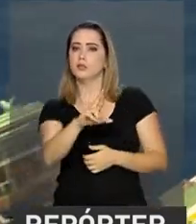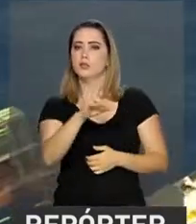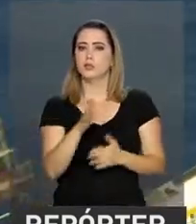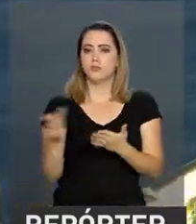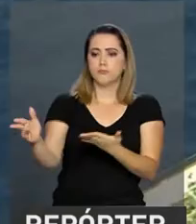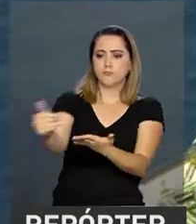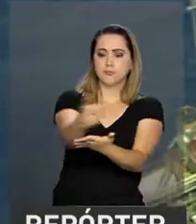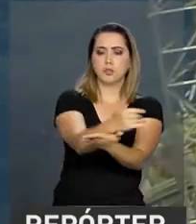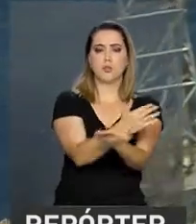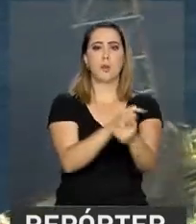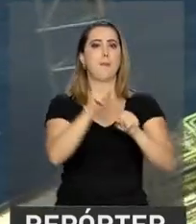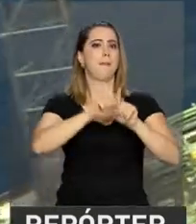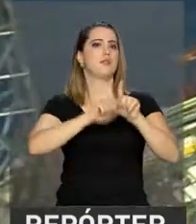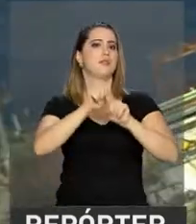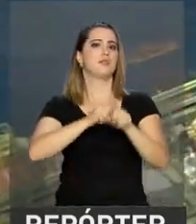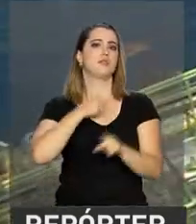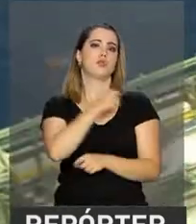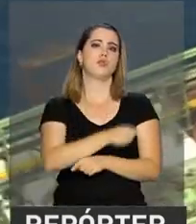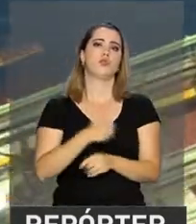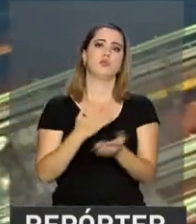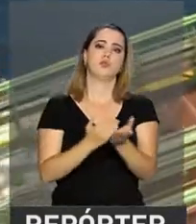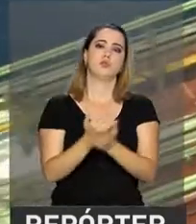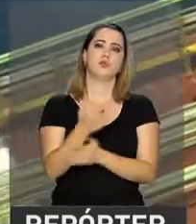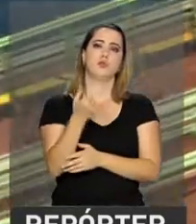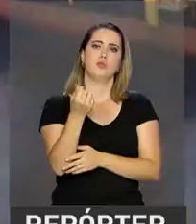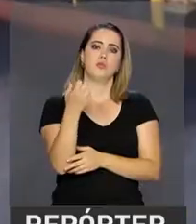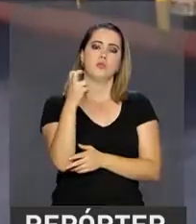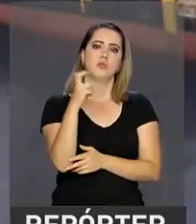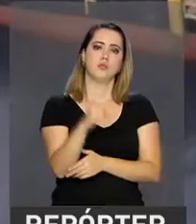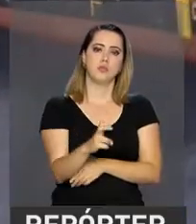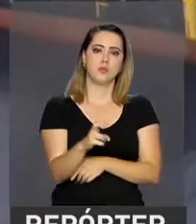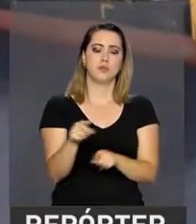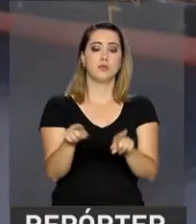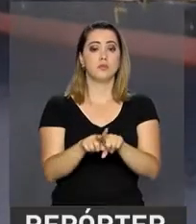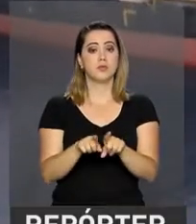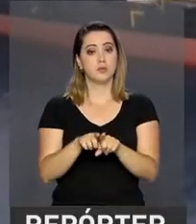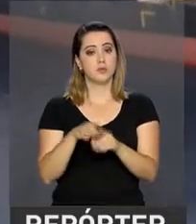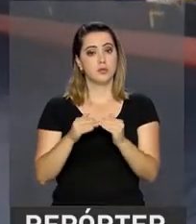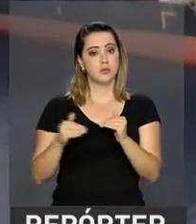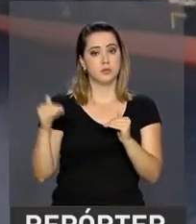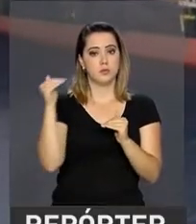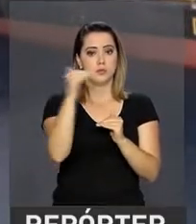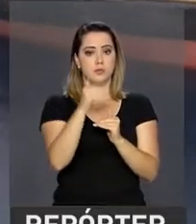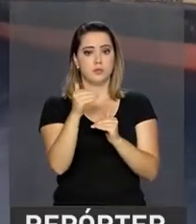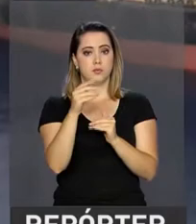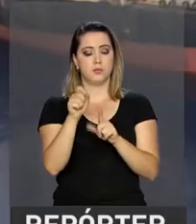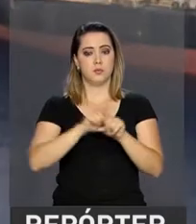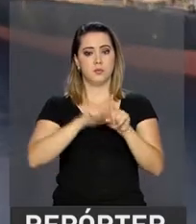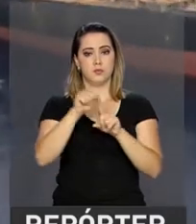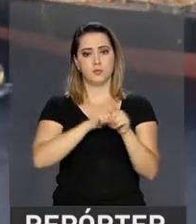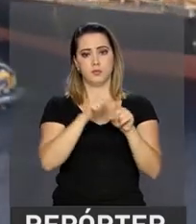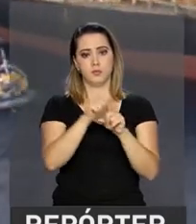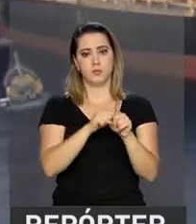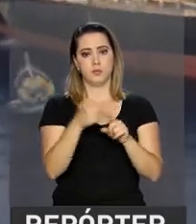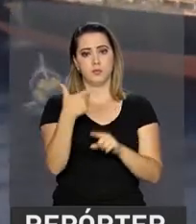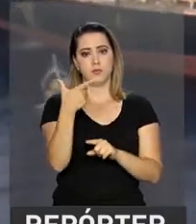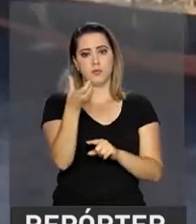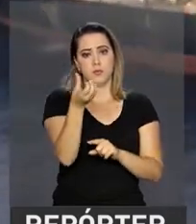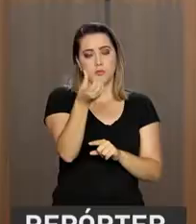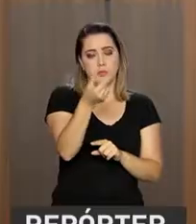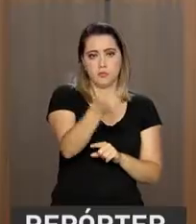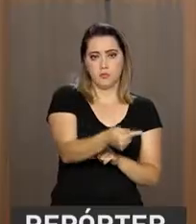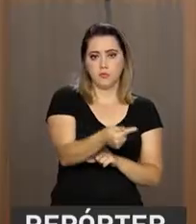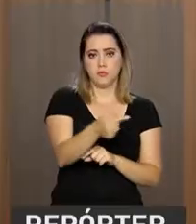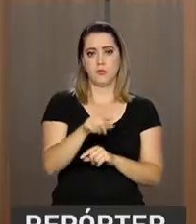arrecadação para meses de agosto desde 2015. Também foi o maior aumento mensal registrado em